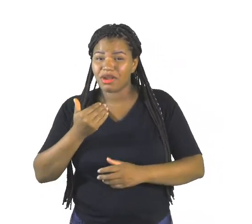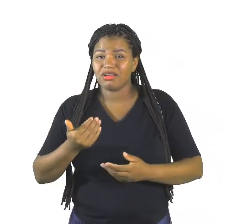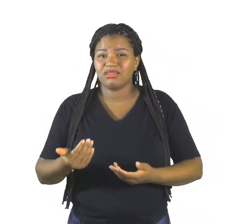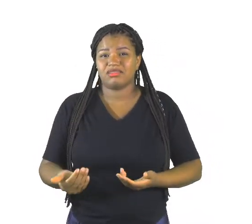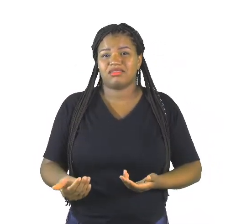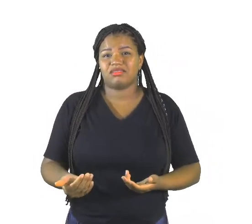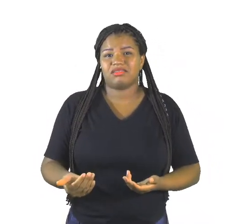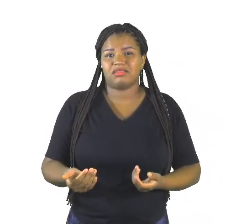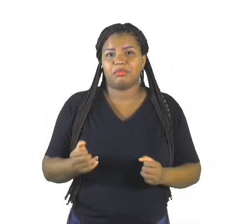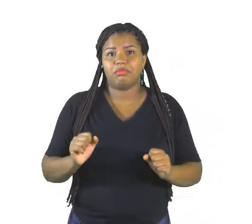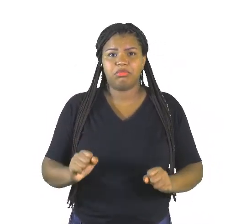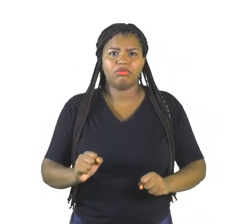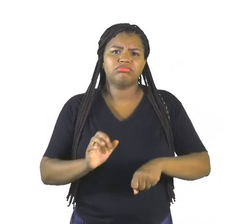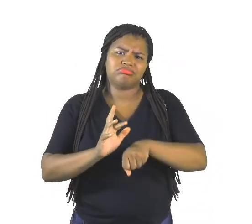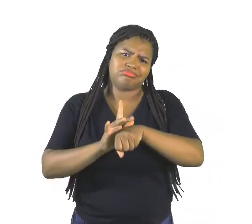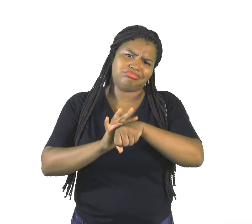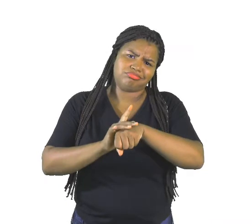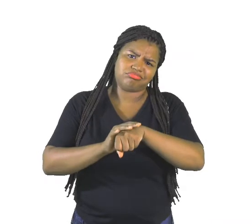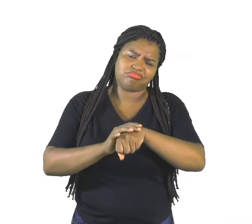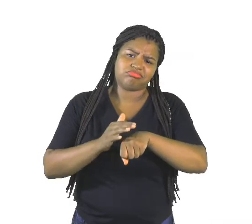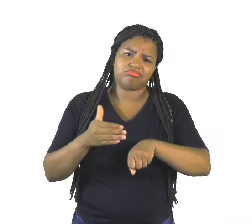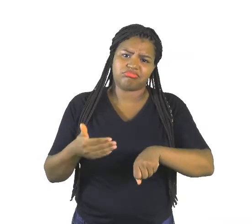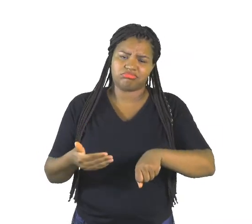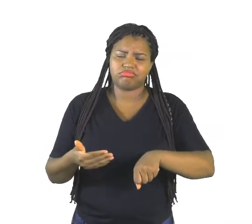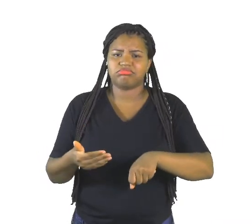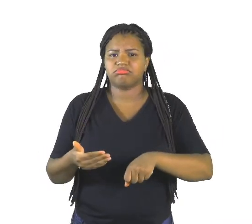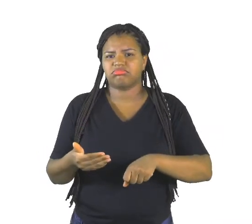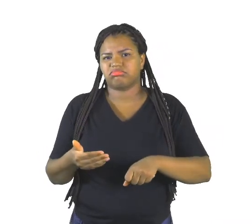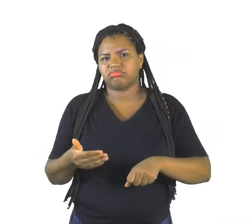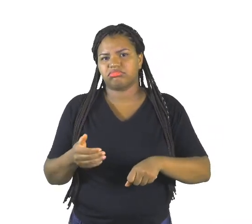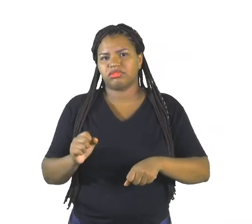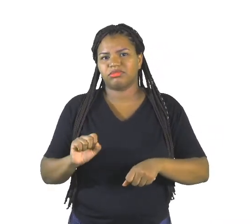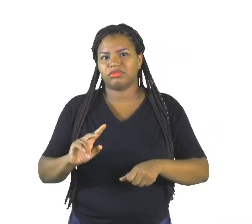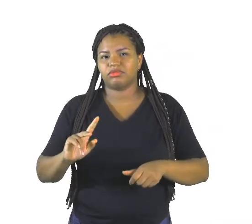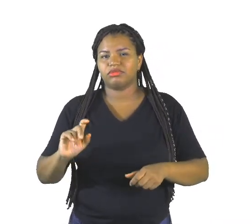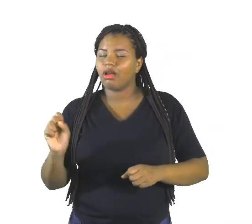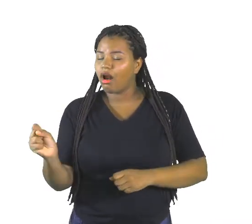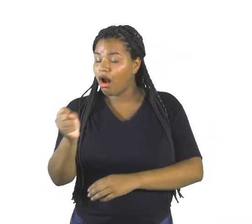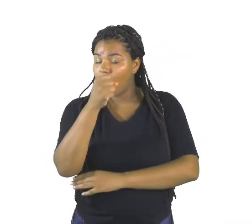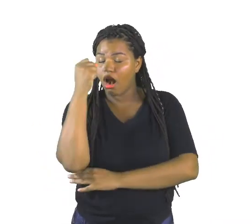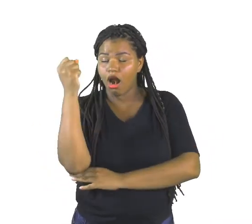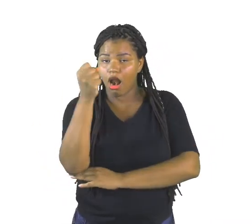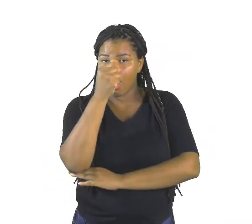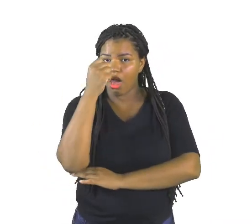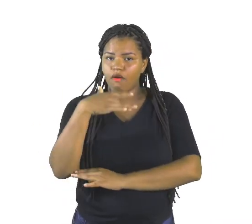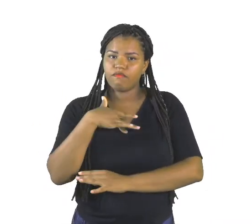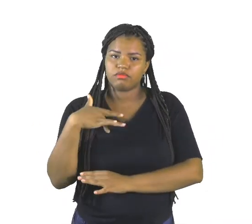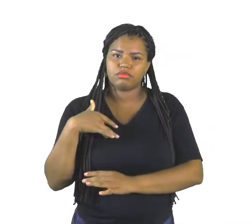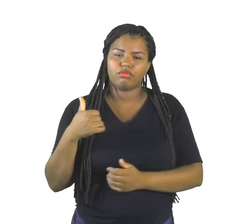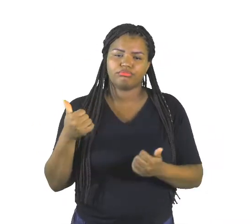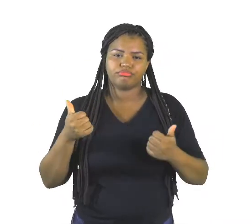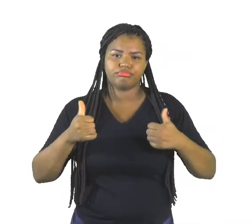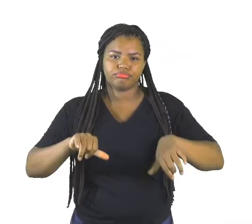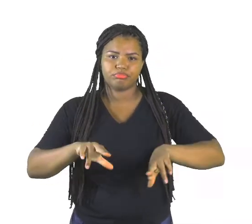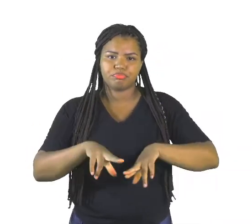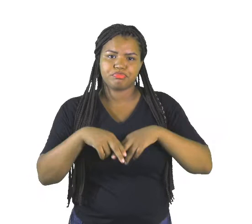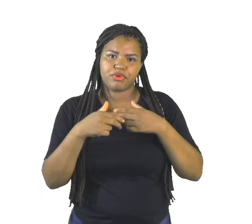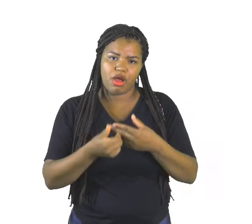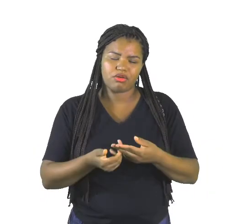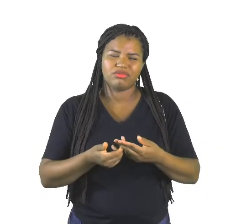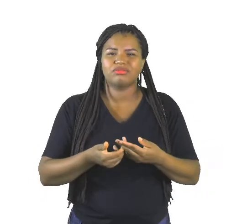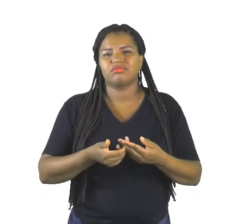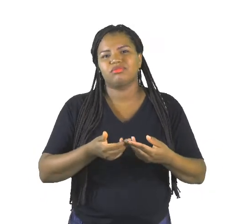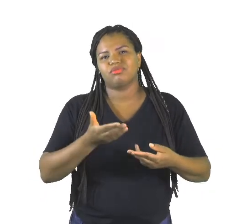você pode ficar doente, e pode ter até situações graves de saúde se o alimento não estiver